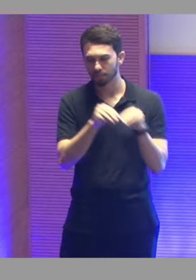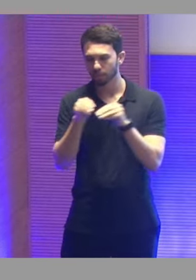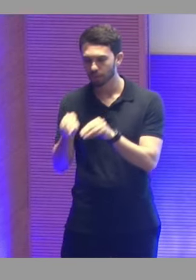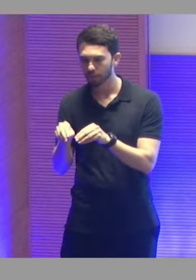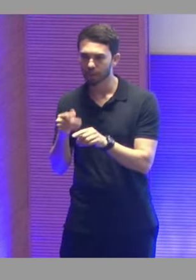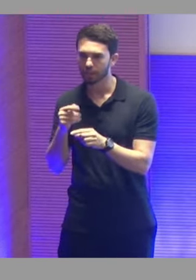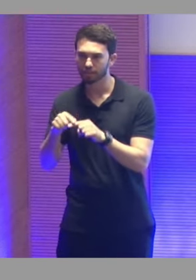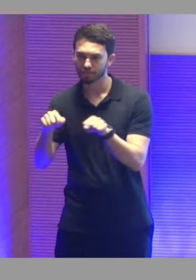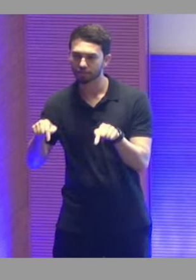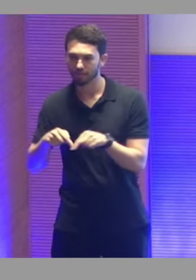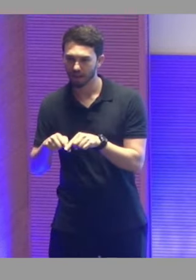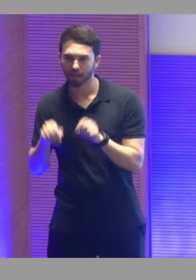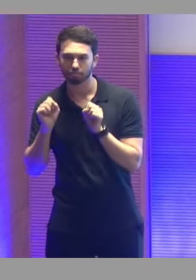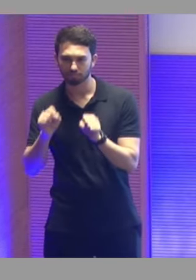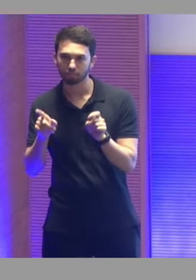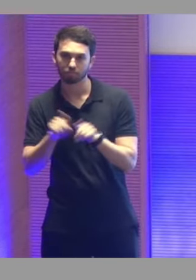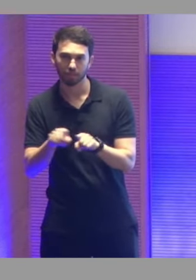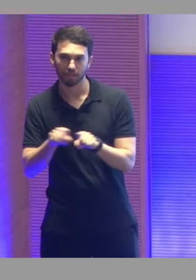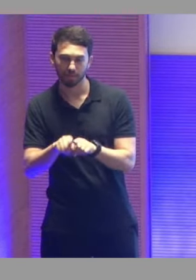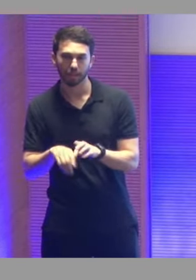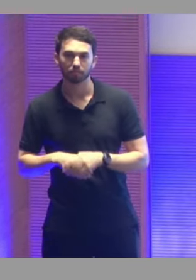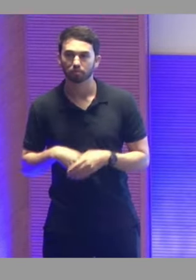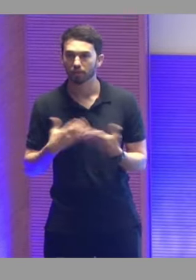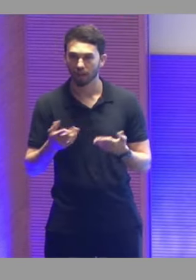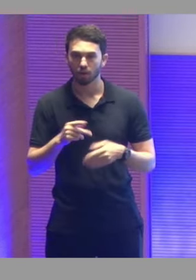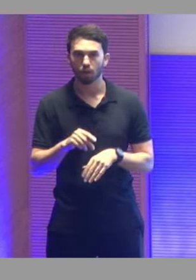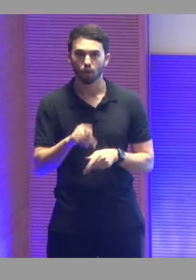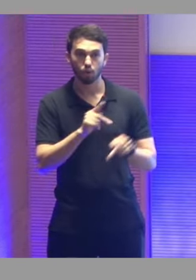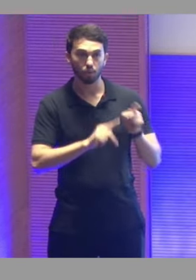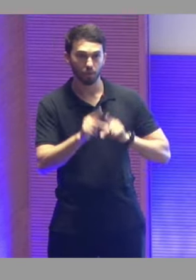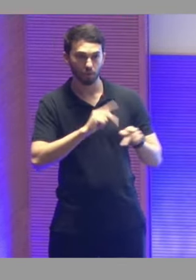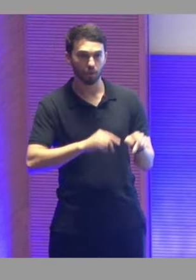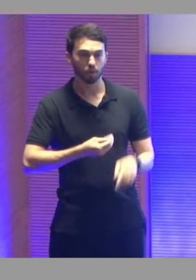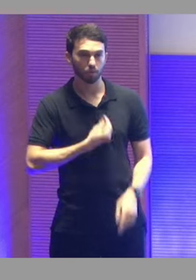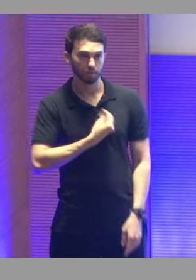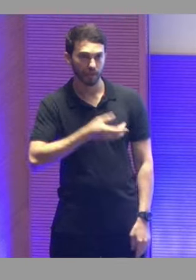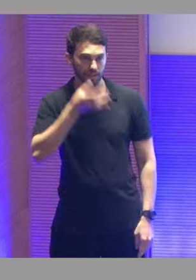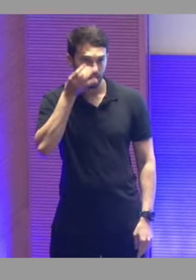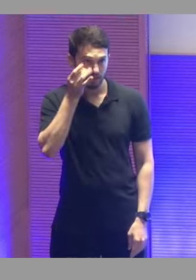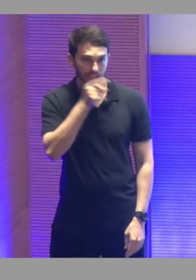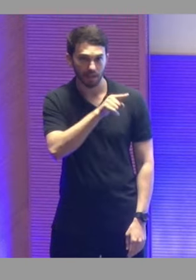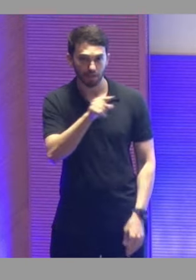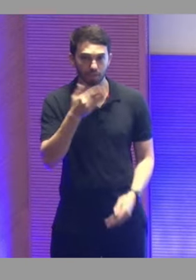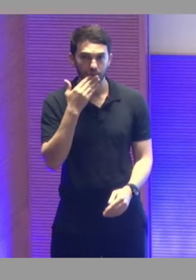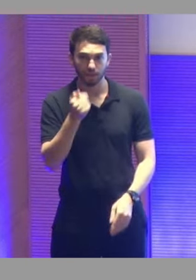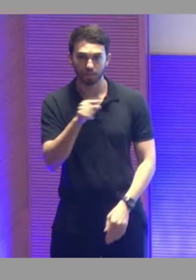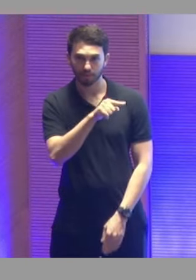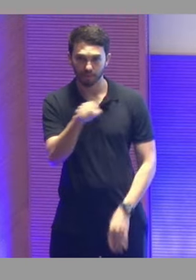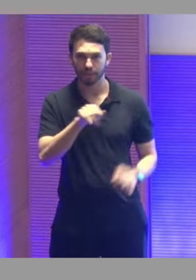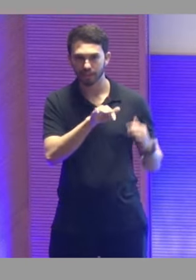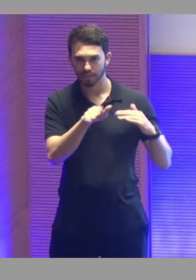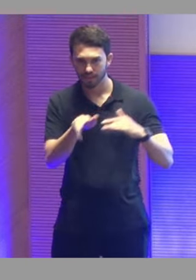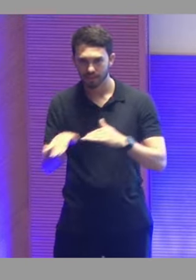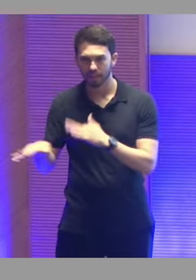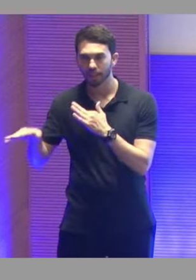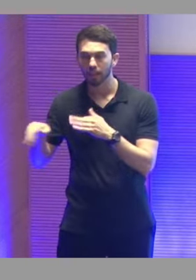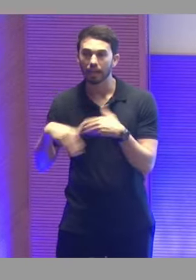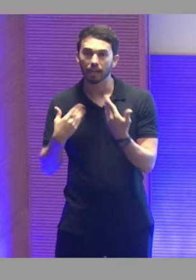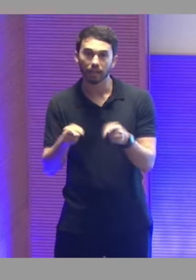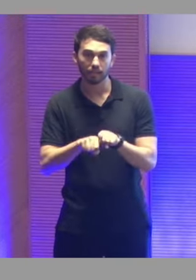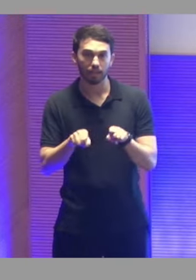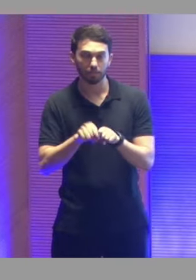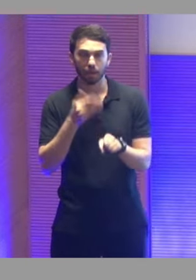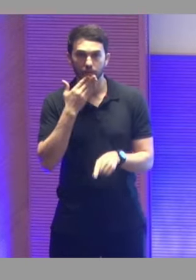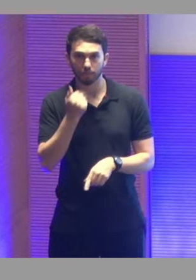uma das rodadas de apresentação tá então o público presencial daqui a pouco eu vou pedir para vocês se deslocarem e a gente